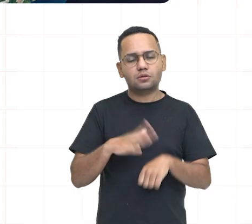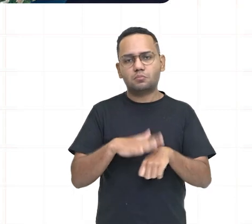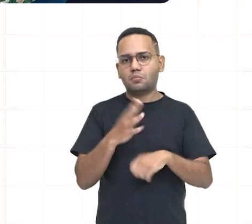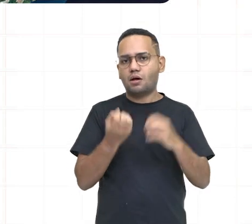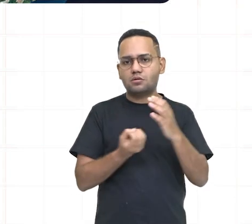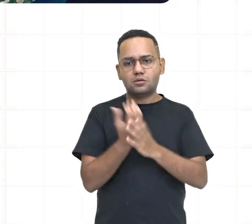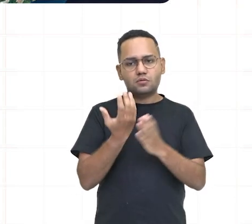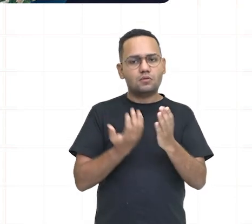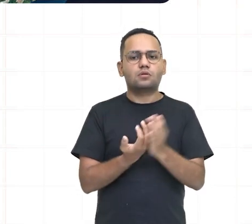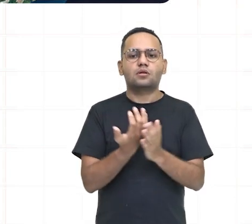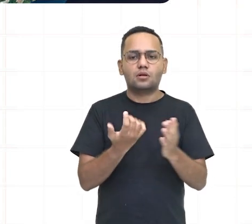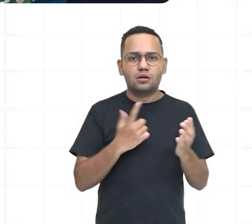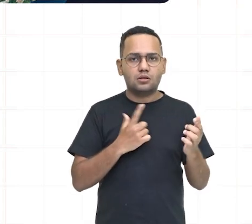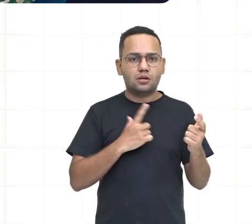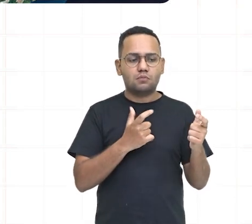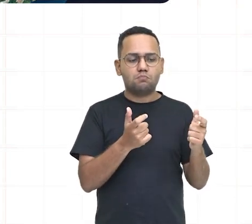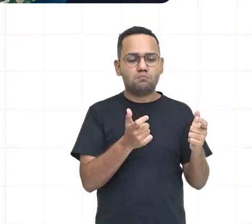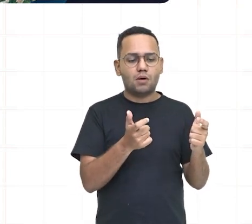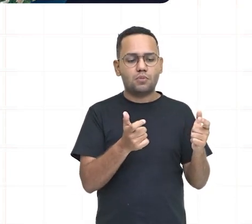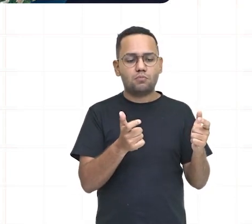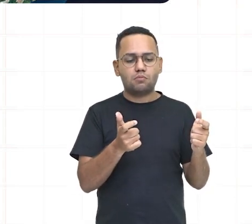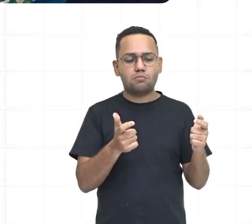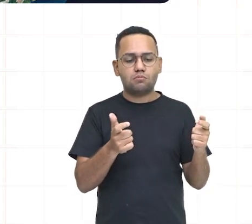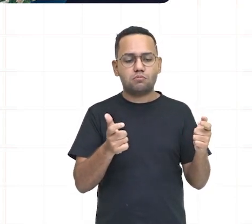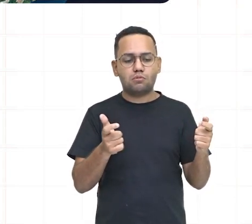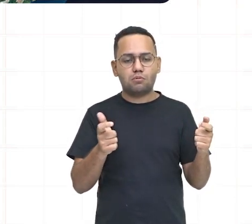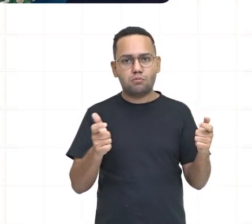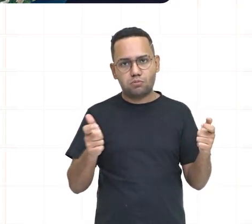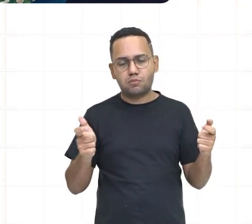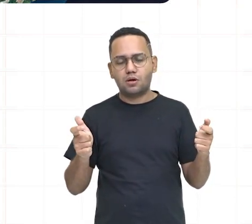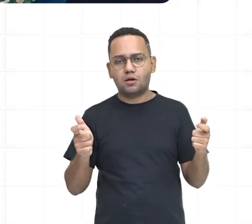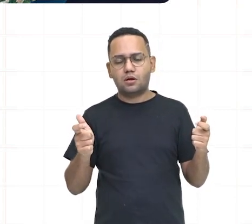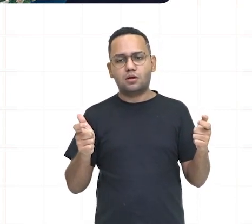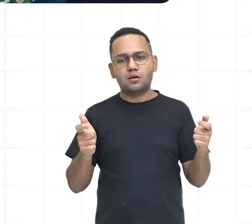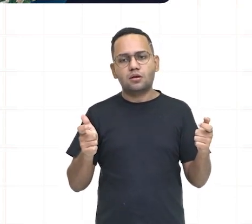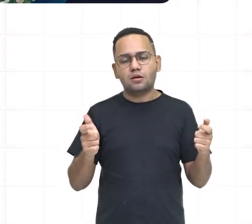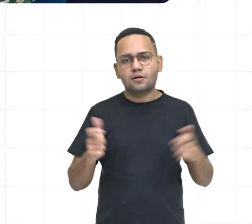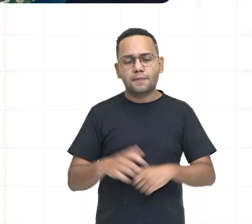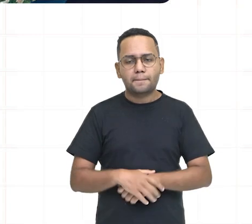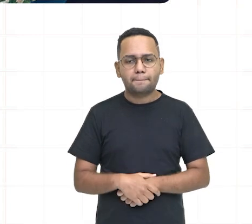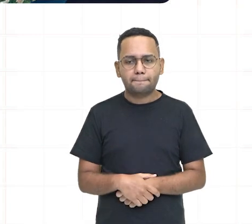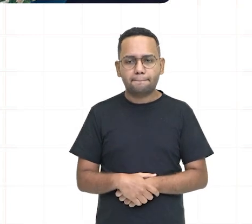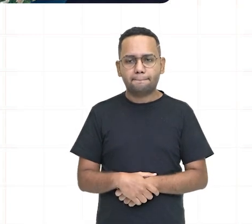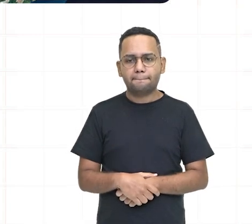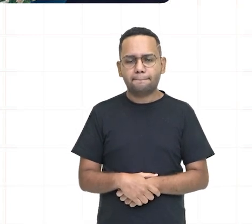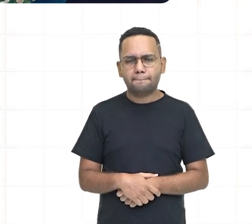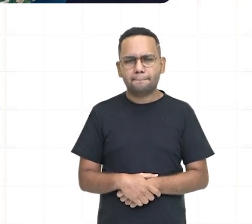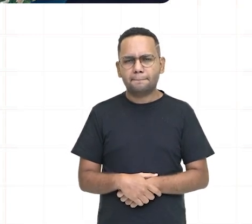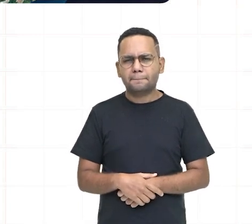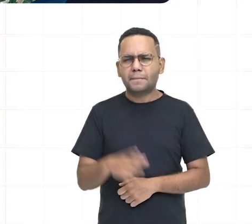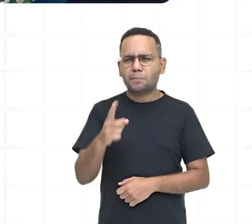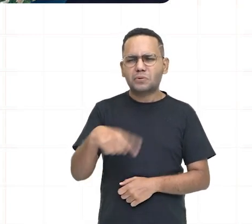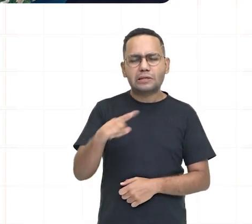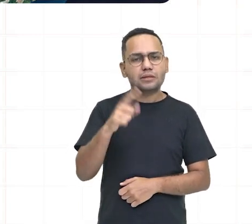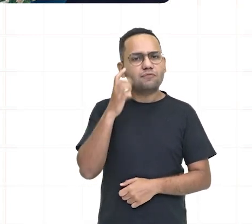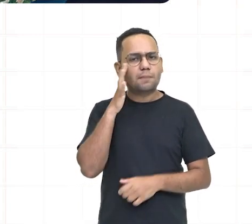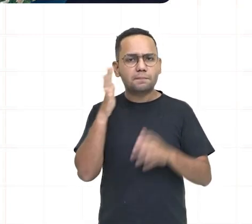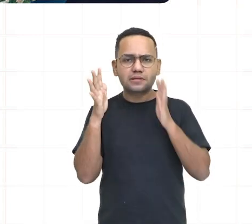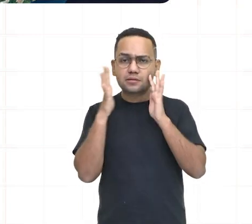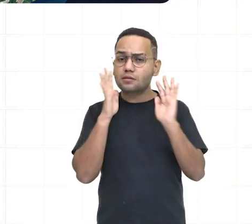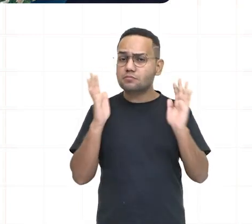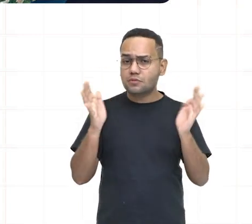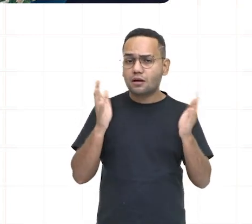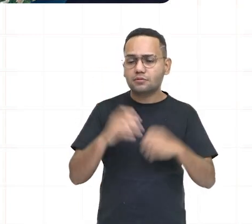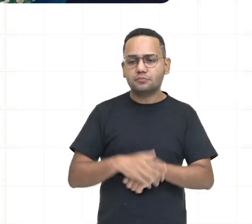um crescimento maior das áreas que já têm as cidades, e aí você deve ter se perguntado como que